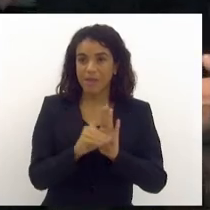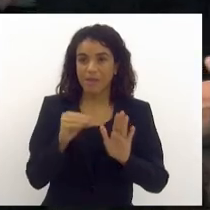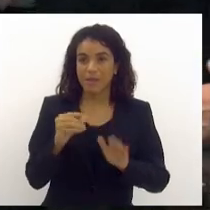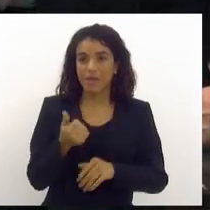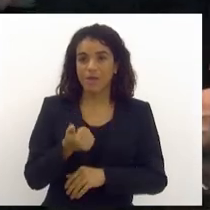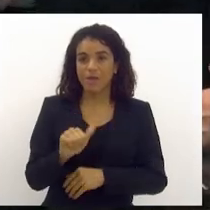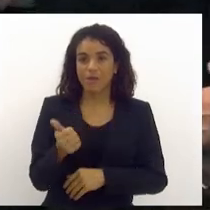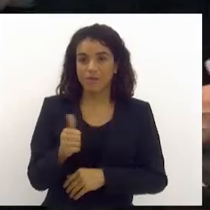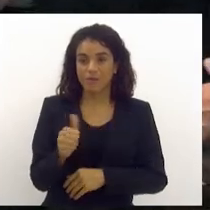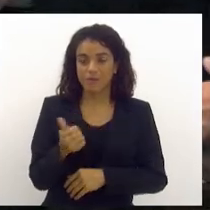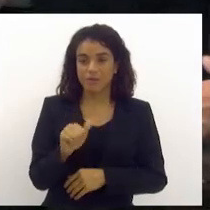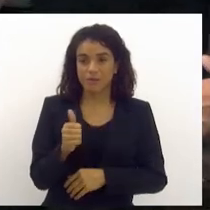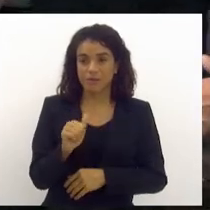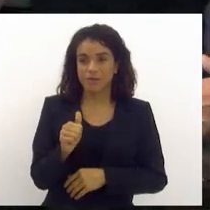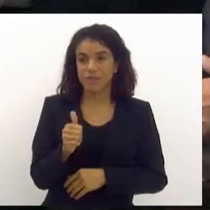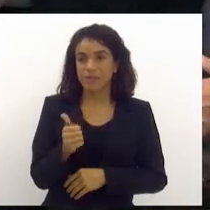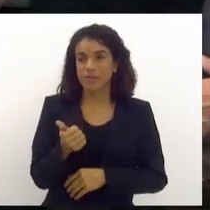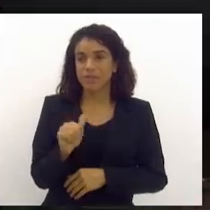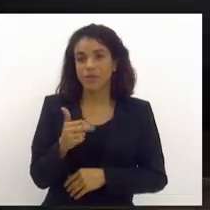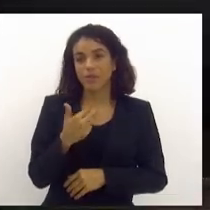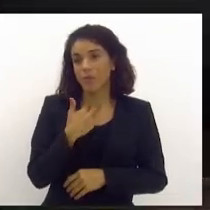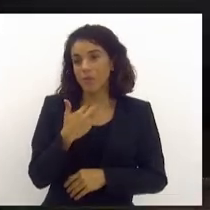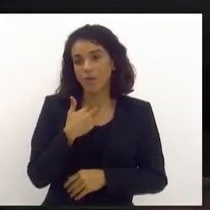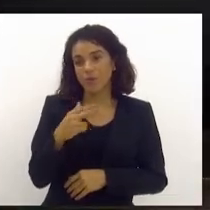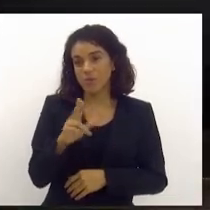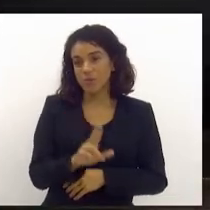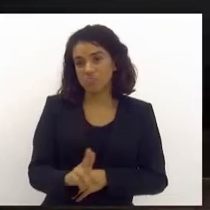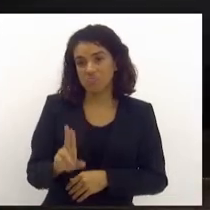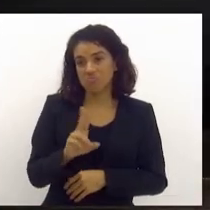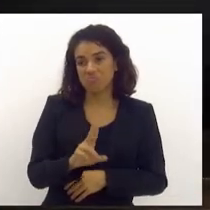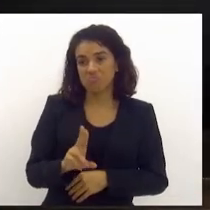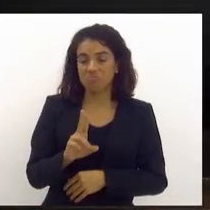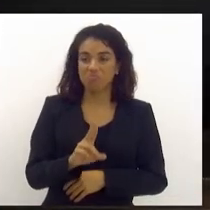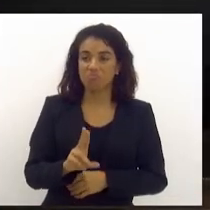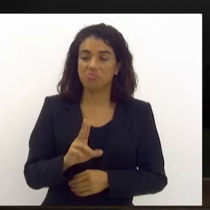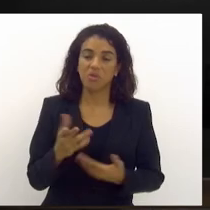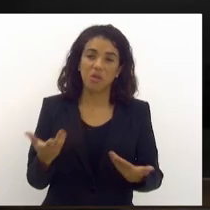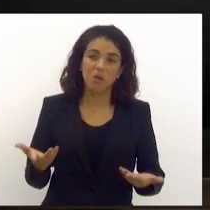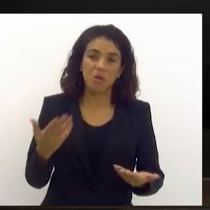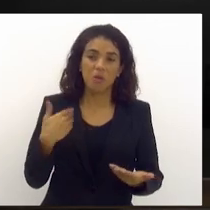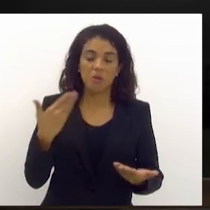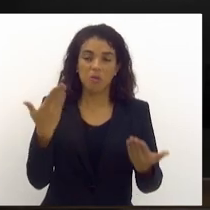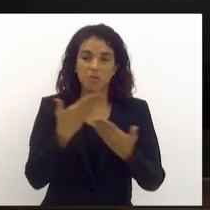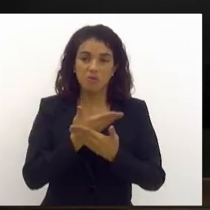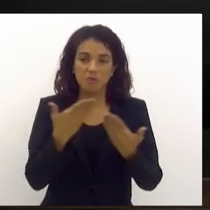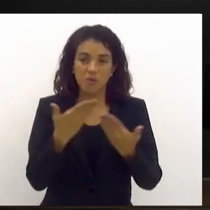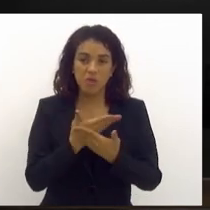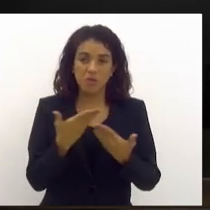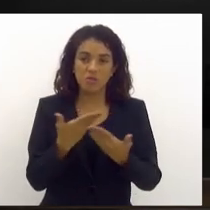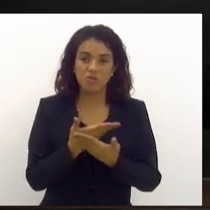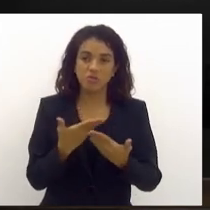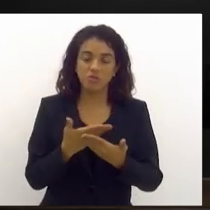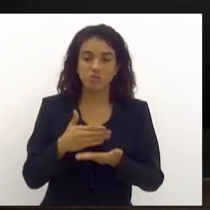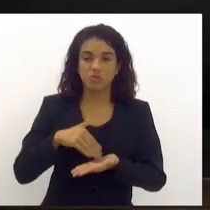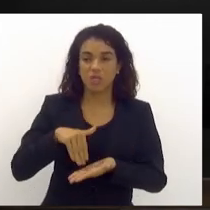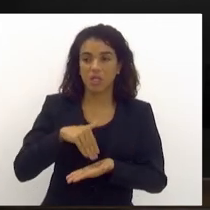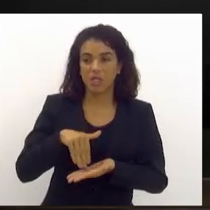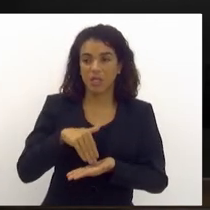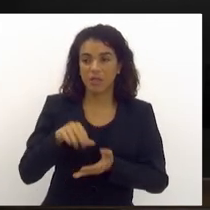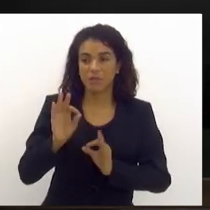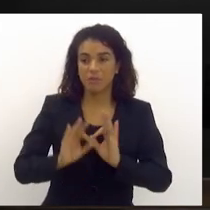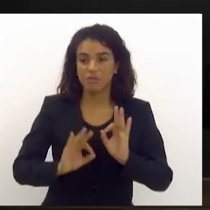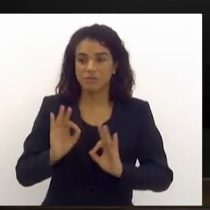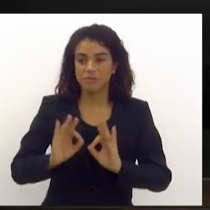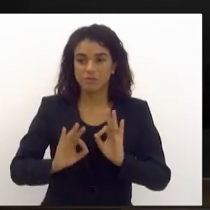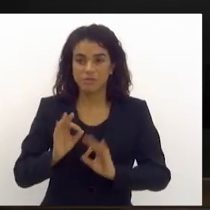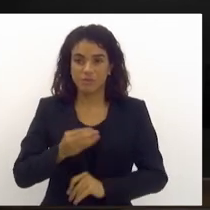com os demais líderes. A gente, de qualquer maneira, não pode utilizá-lo, então acho que eu não vejo motivo para... O secretário de planejamento,